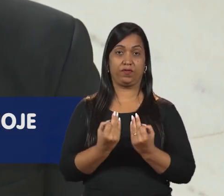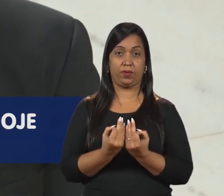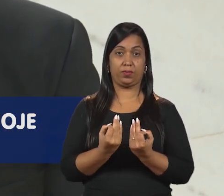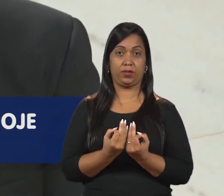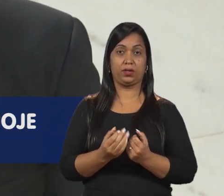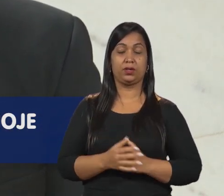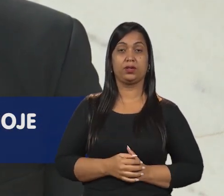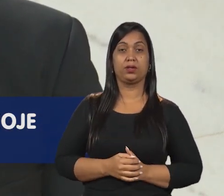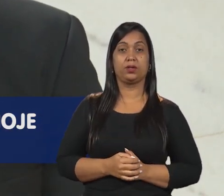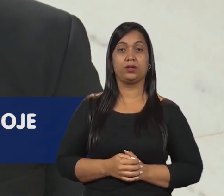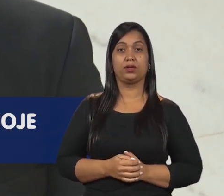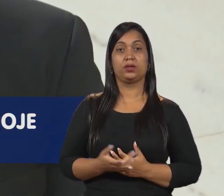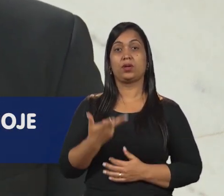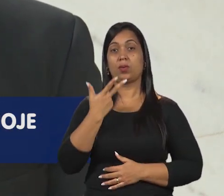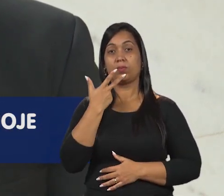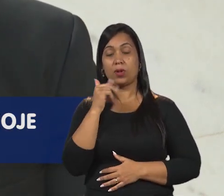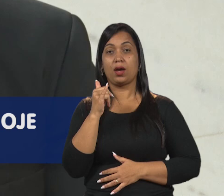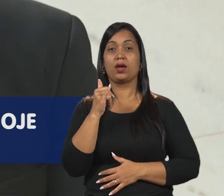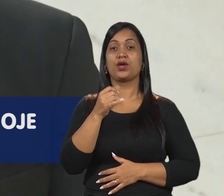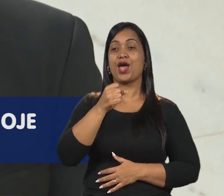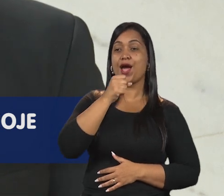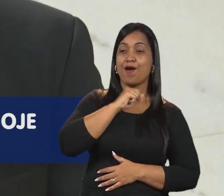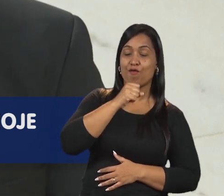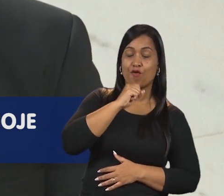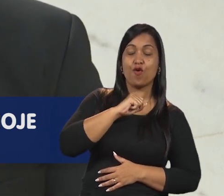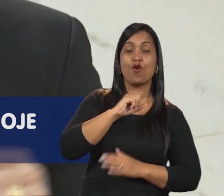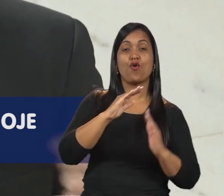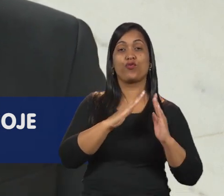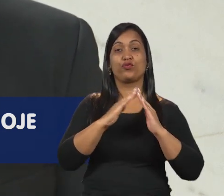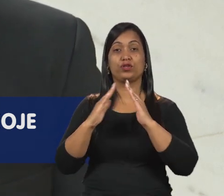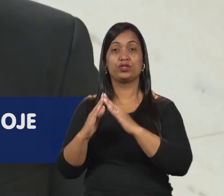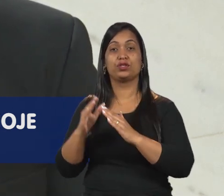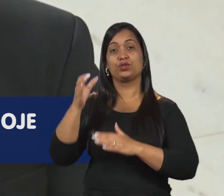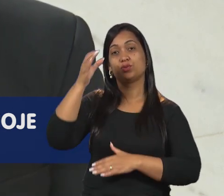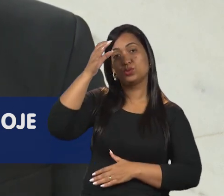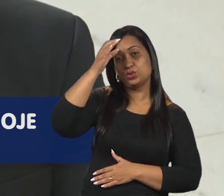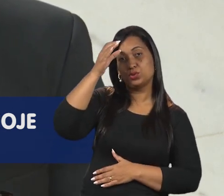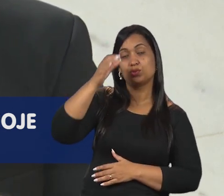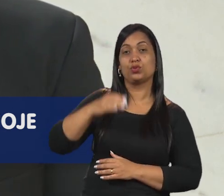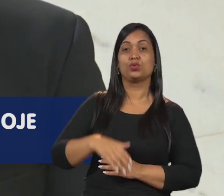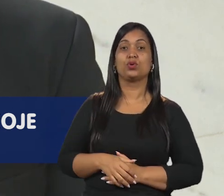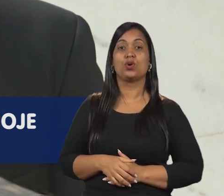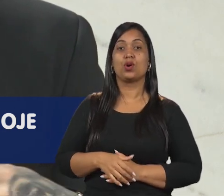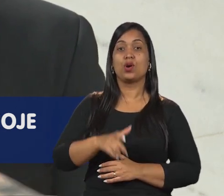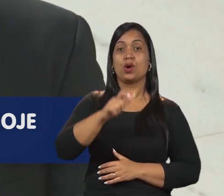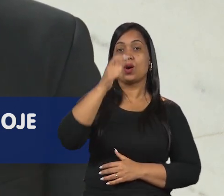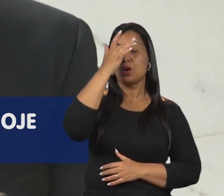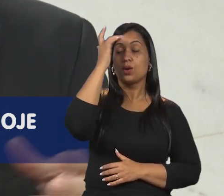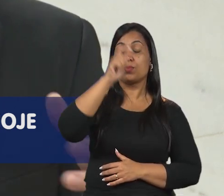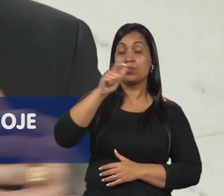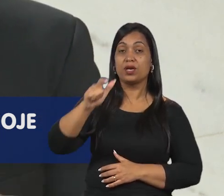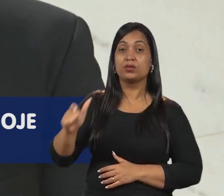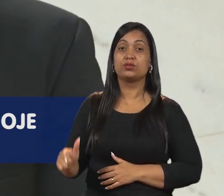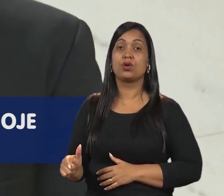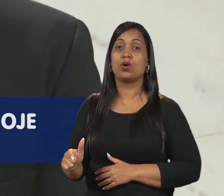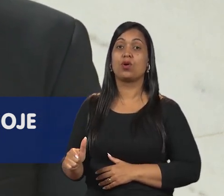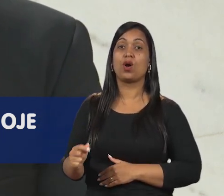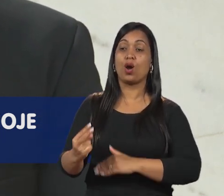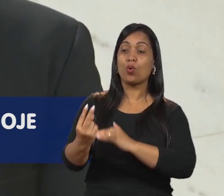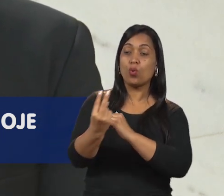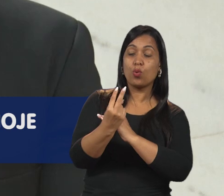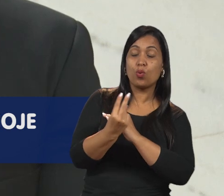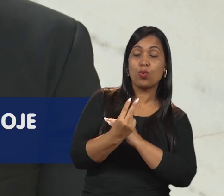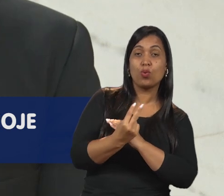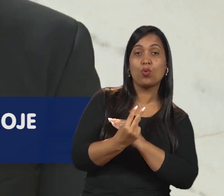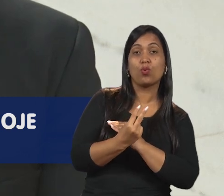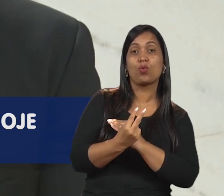tem, infelizmente, pai, avô, vizinho, tio, pessoas que deveriam estar ali realizando